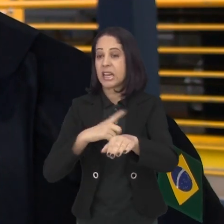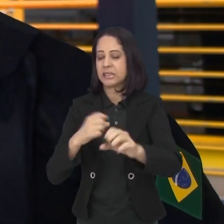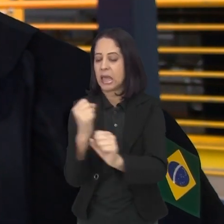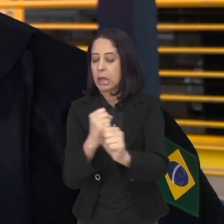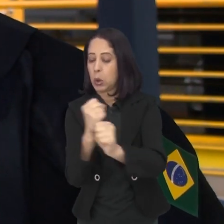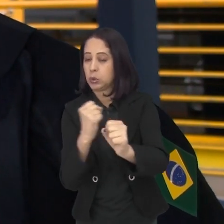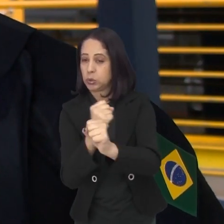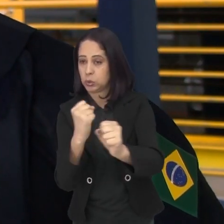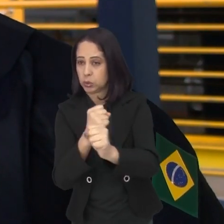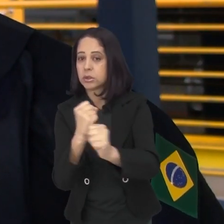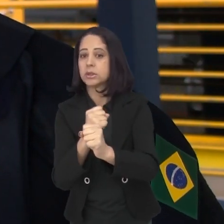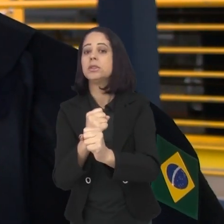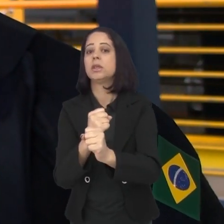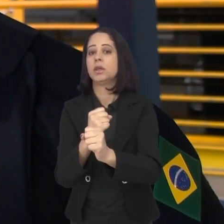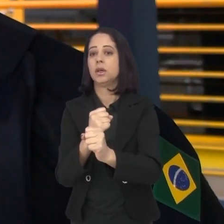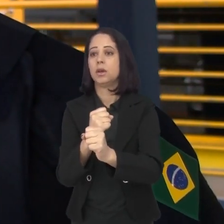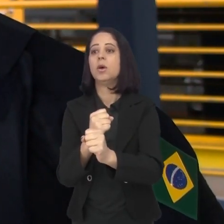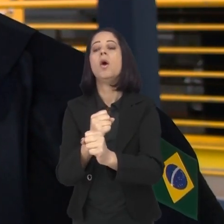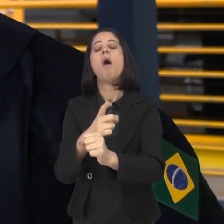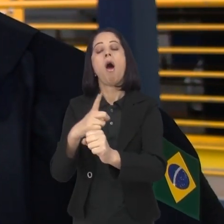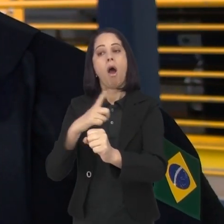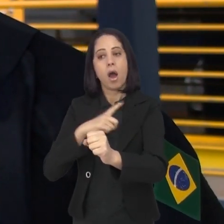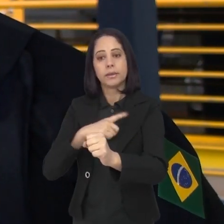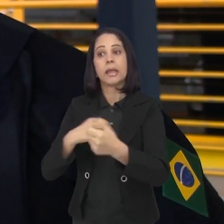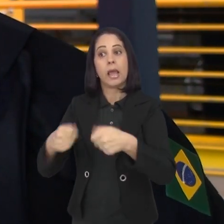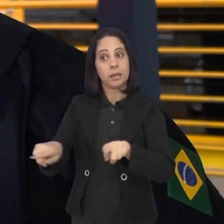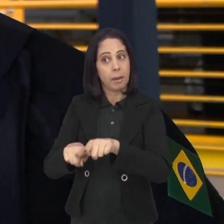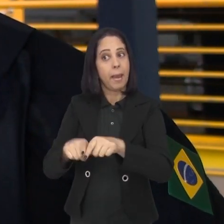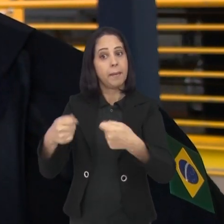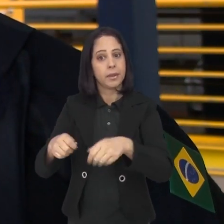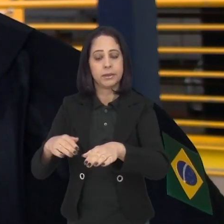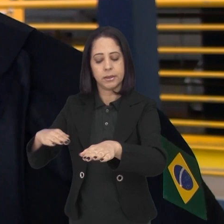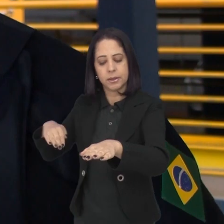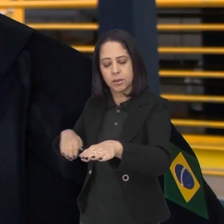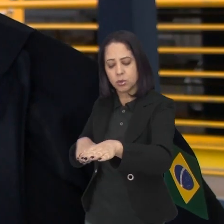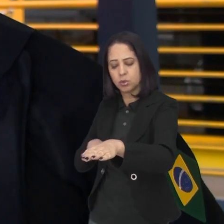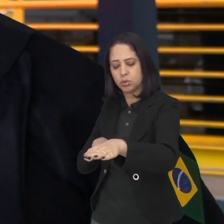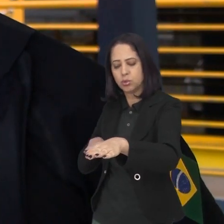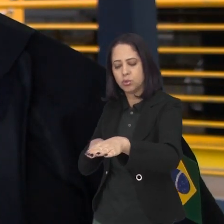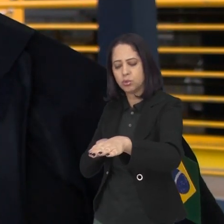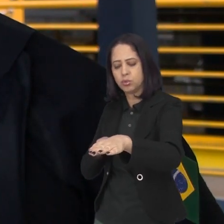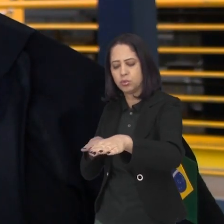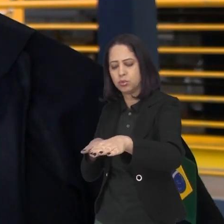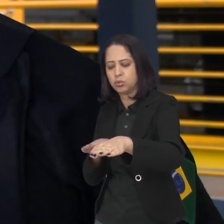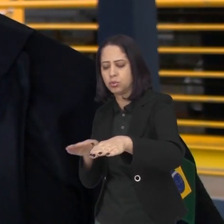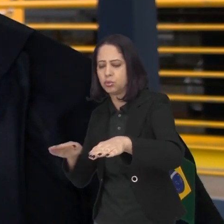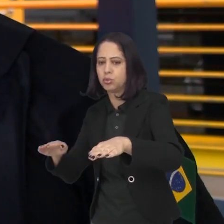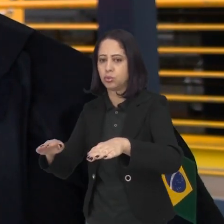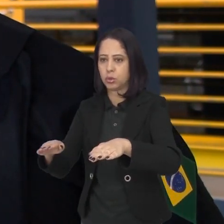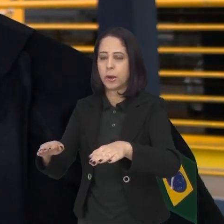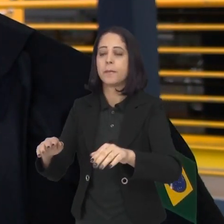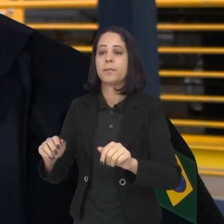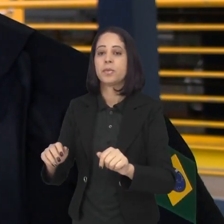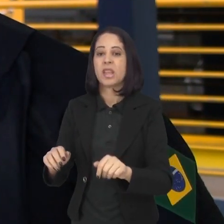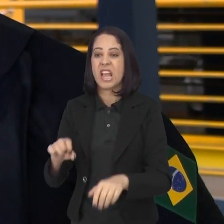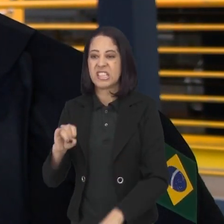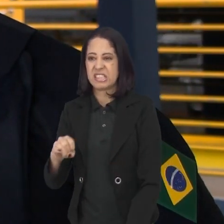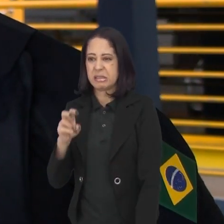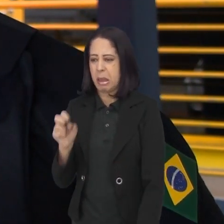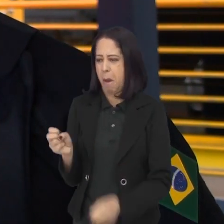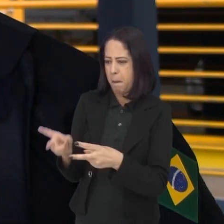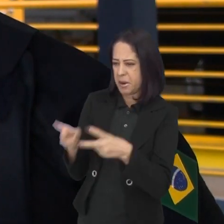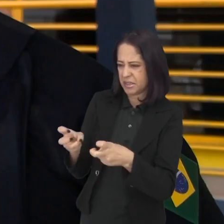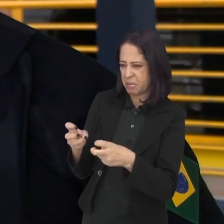caso de obras, a sinalização, em caso de sinistro de trânsito, a sinalização ela é até temporária, porque a gente utiliza a sinalização das